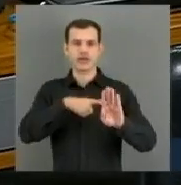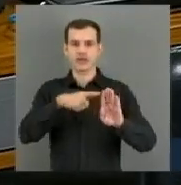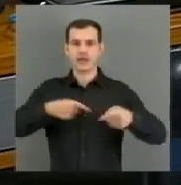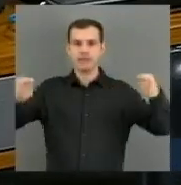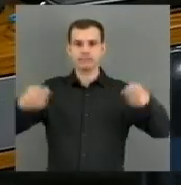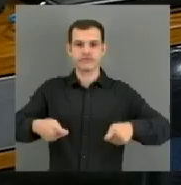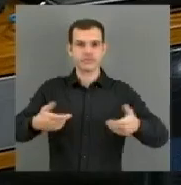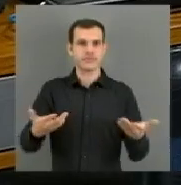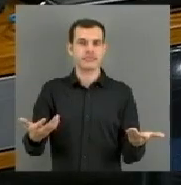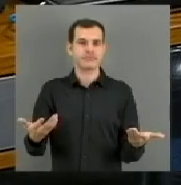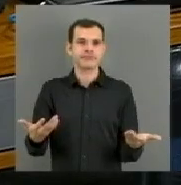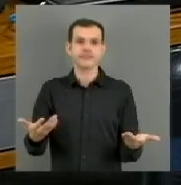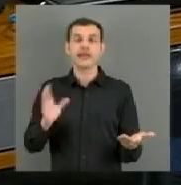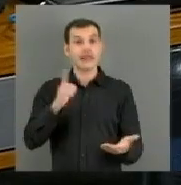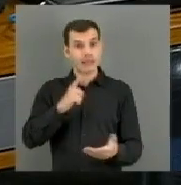foi aprovado rápido.